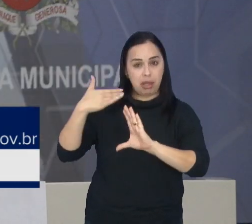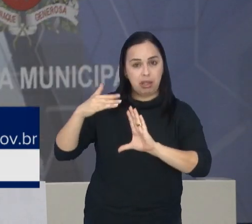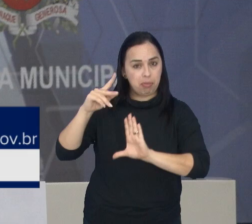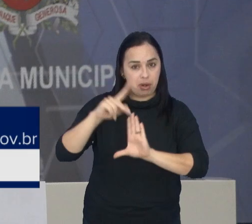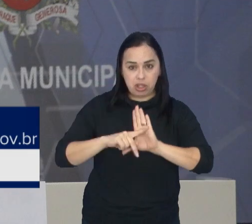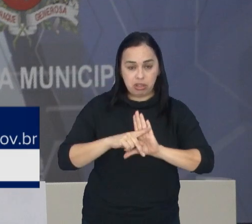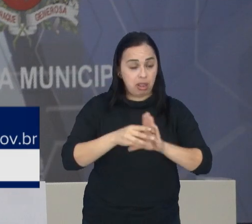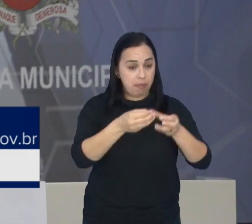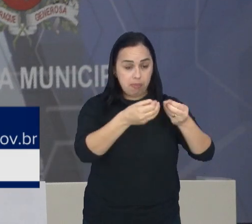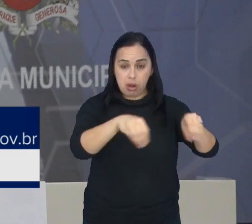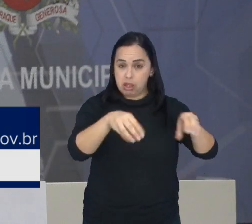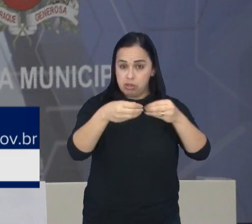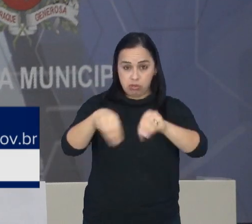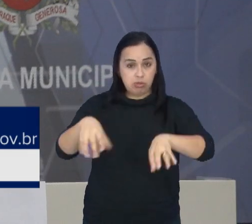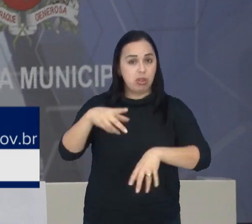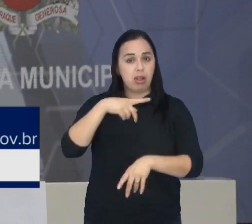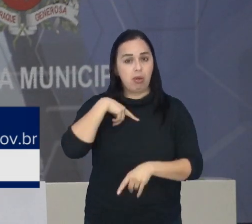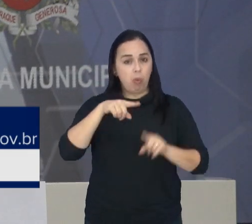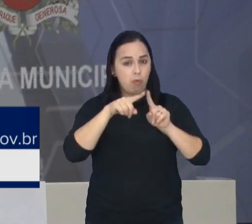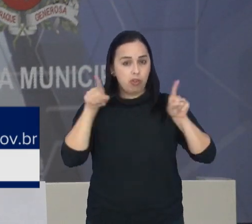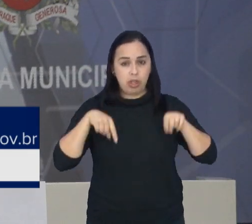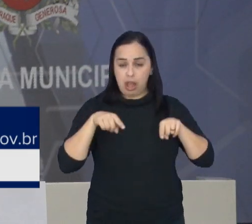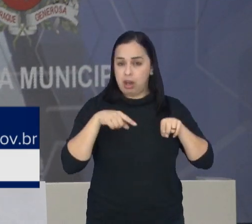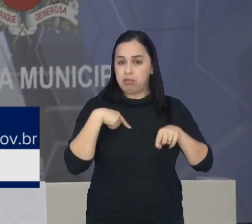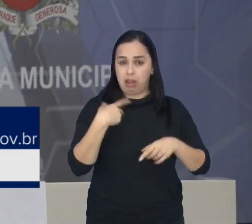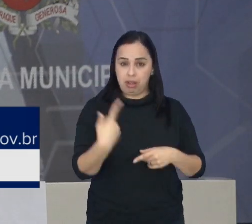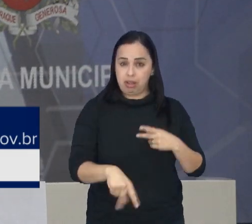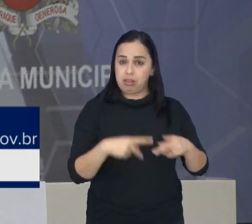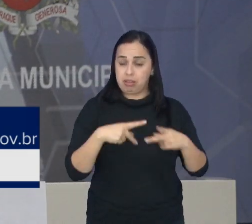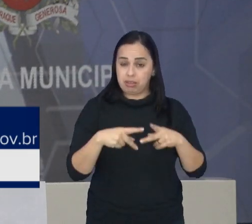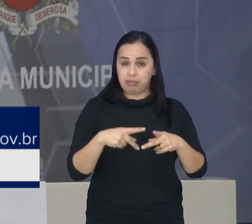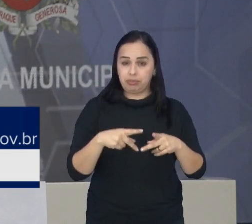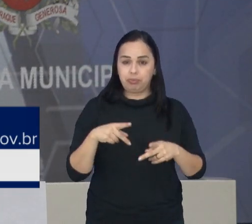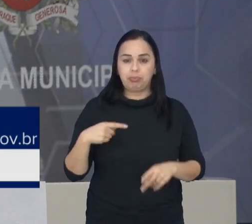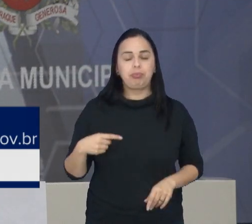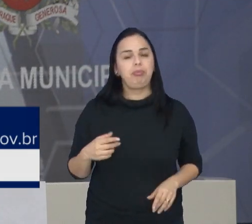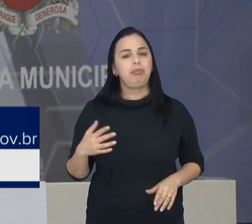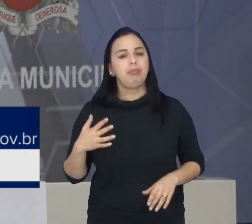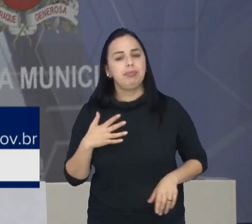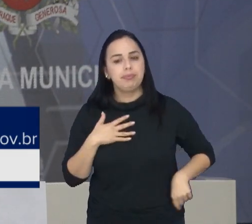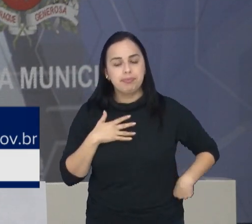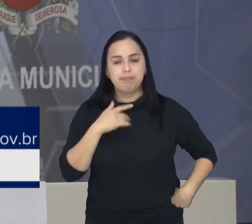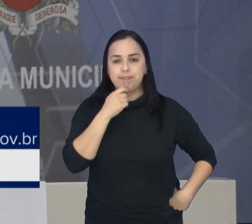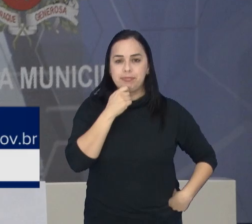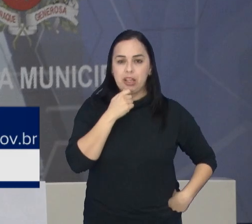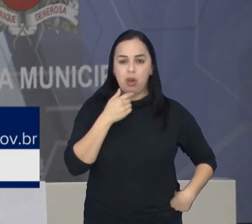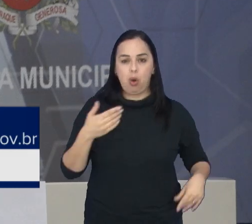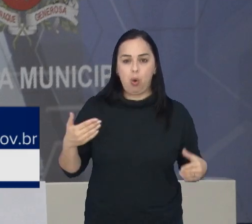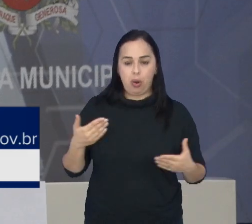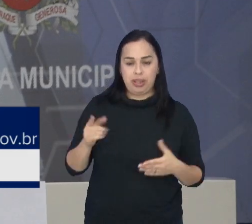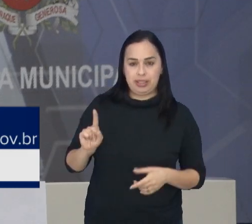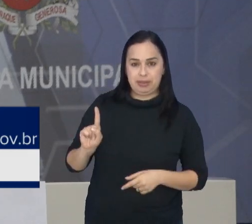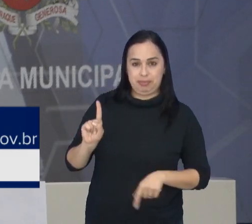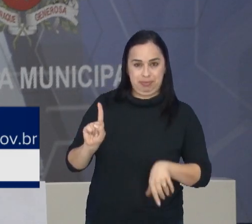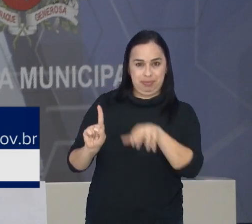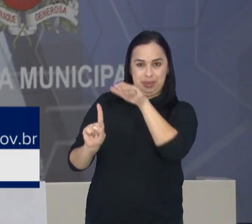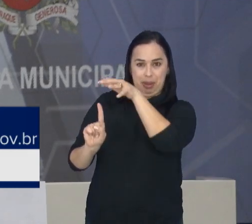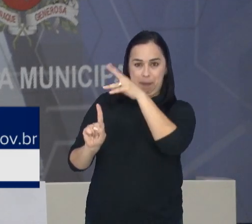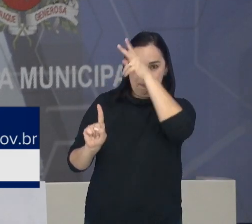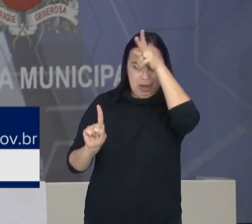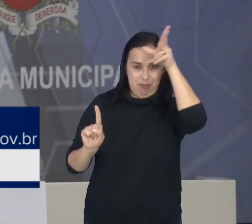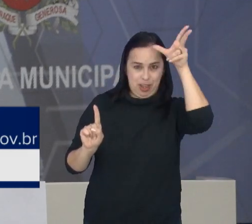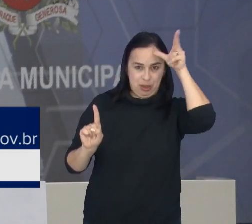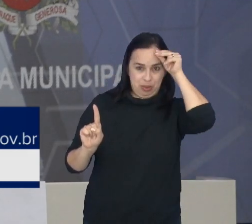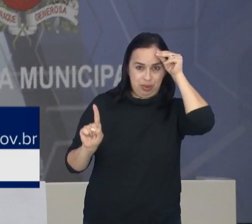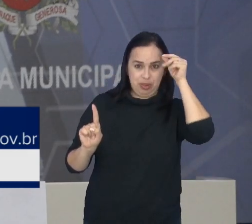prejudica mais uma vez o servidor do município. E naquela contagem que eu faço, que hoje o senhor prefeito, ele tem a